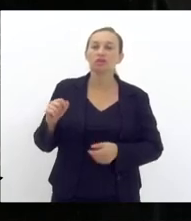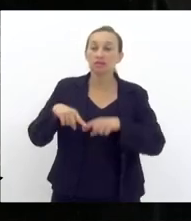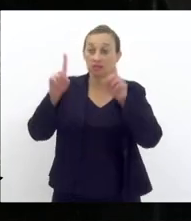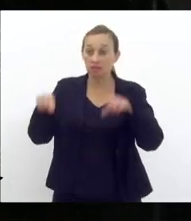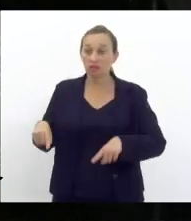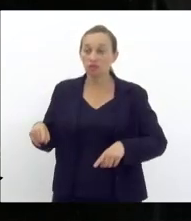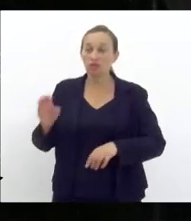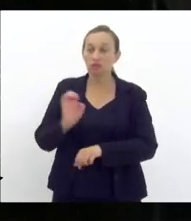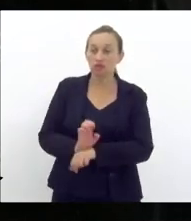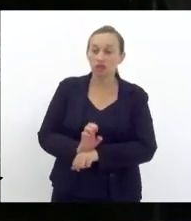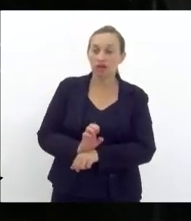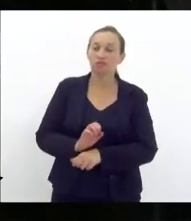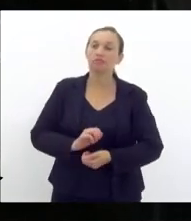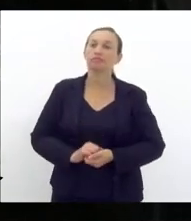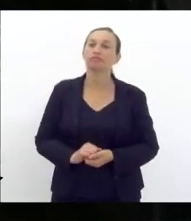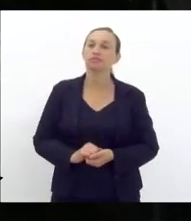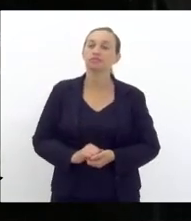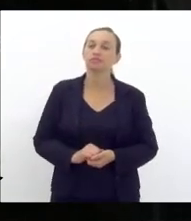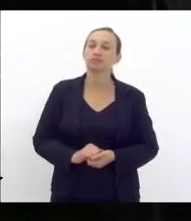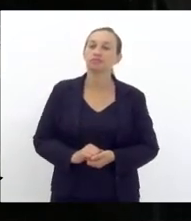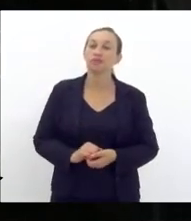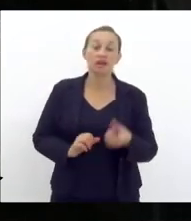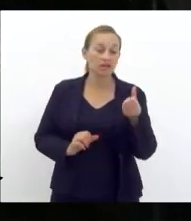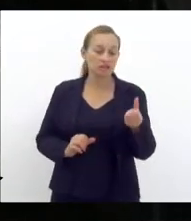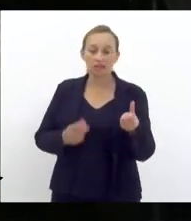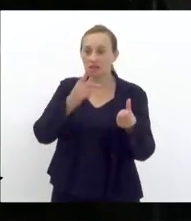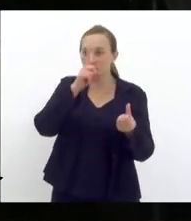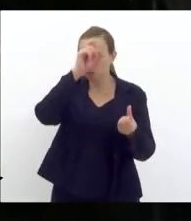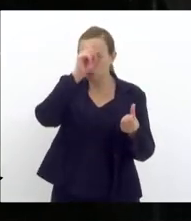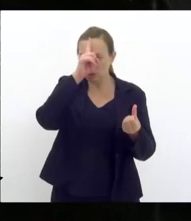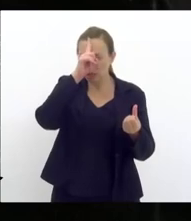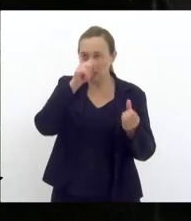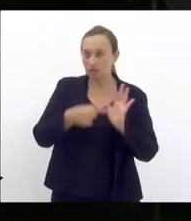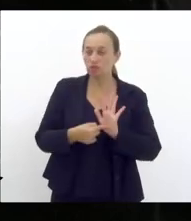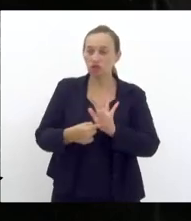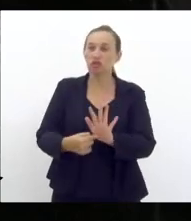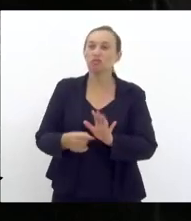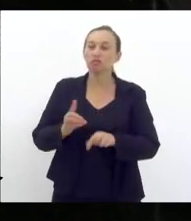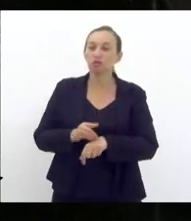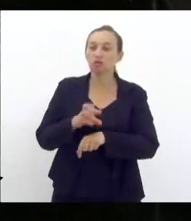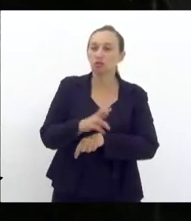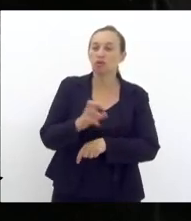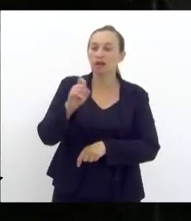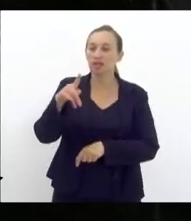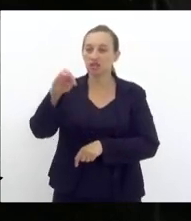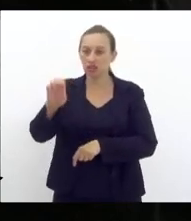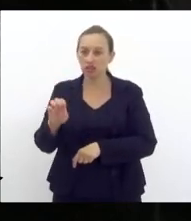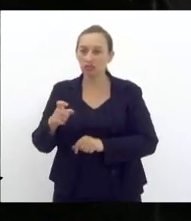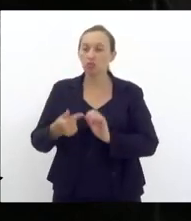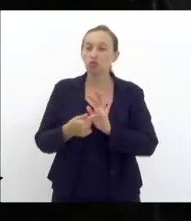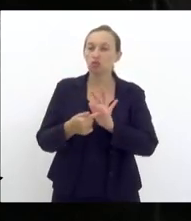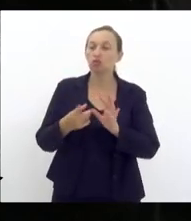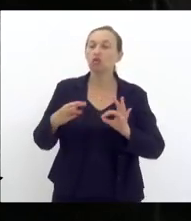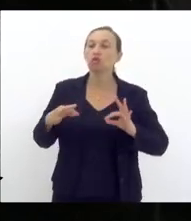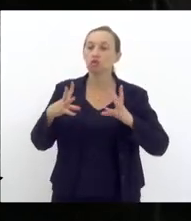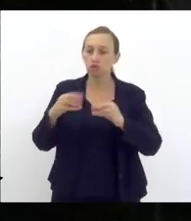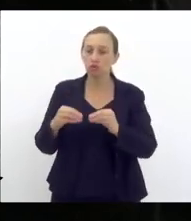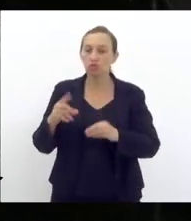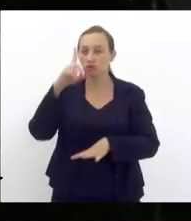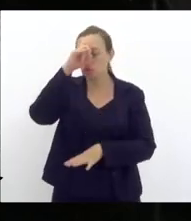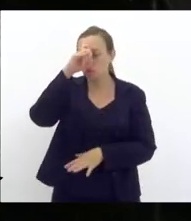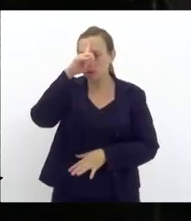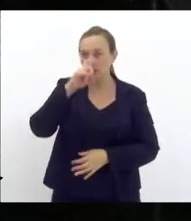do Estado esse diagnóstico mostrado pelo Alexandre Teles Doutora Alexandre revelou que em todos os